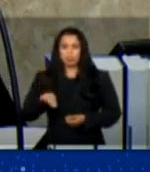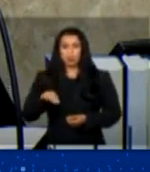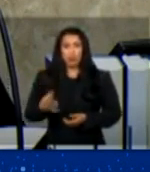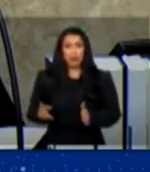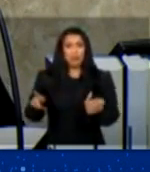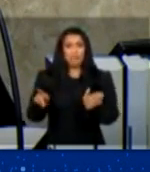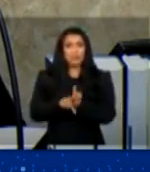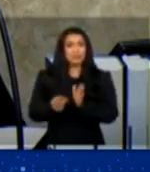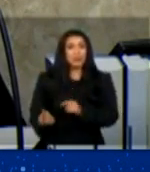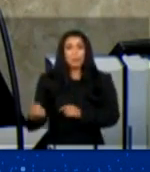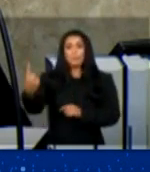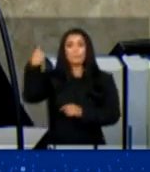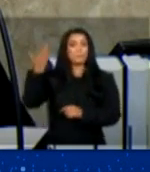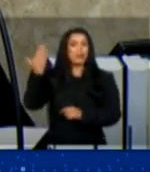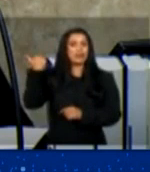passado.